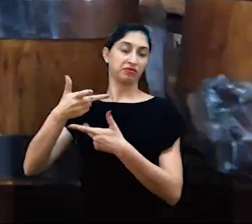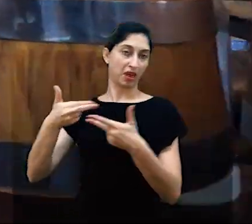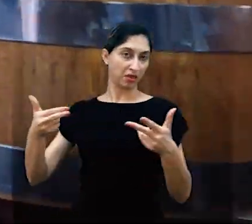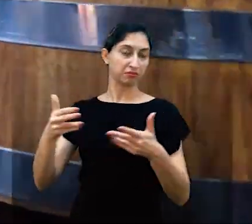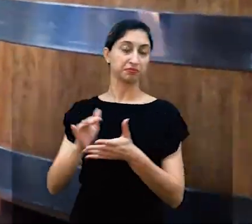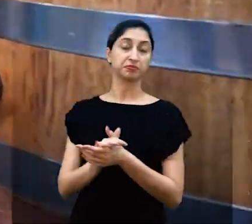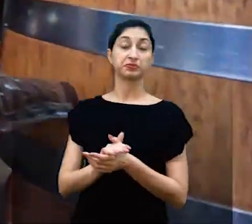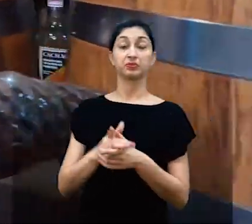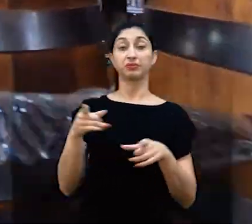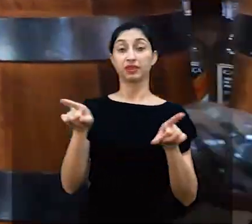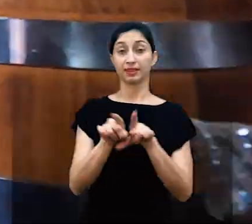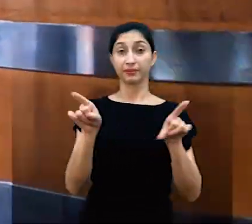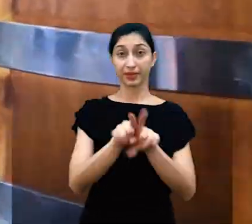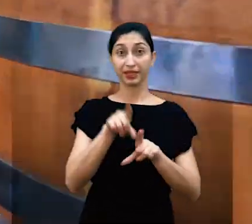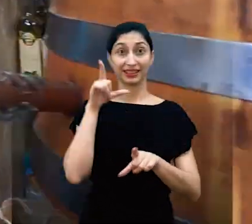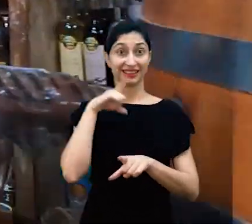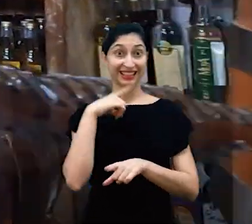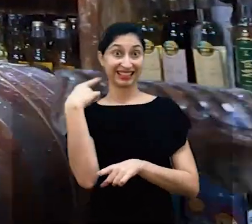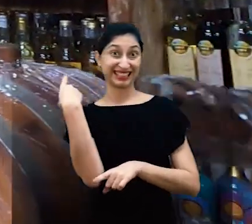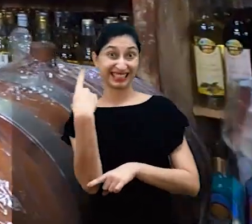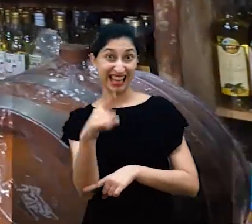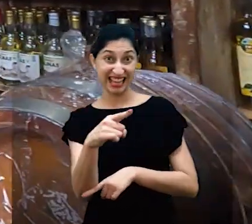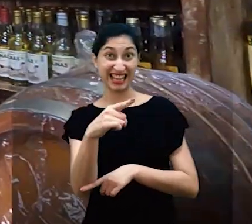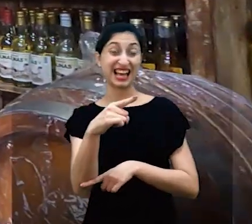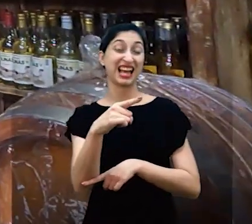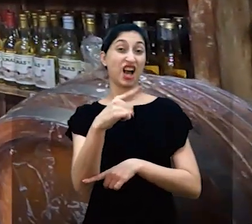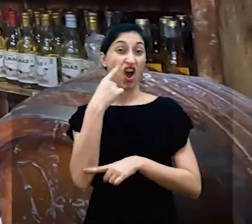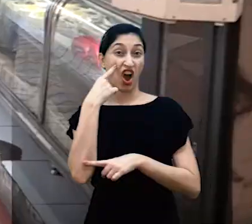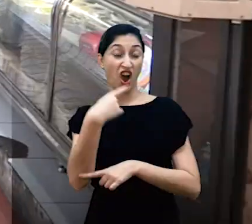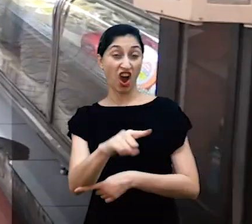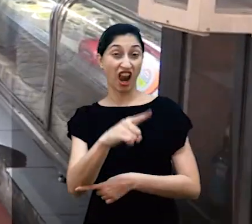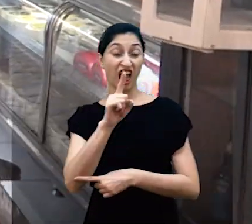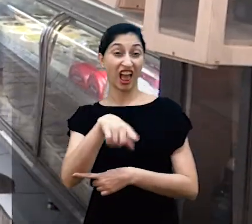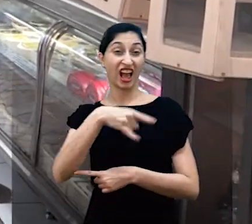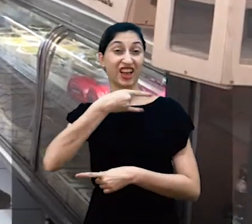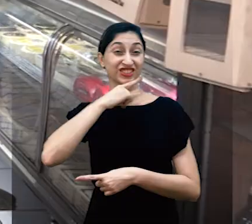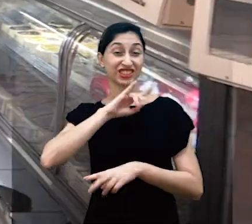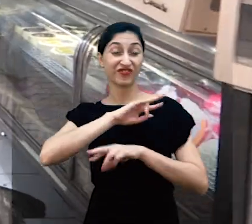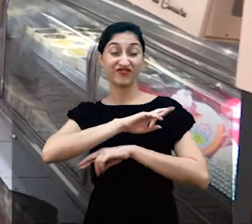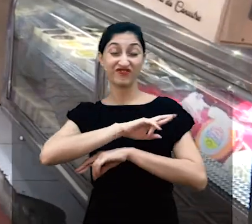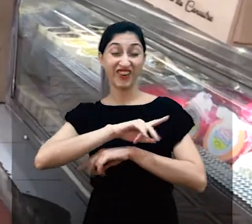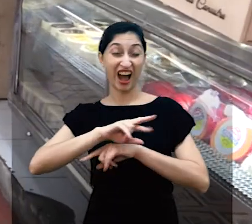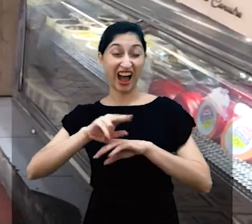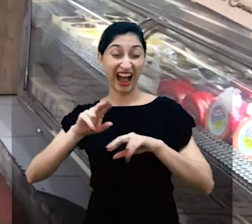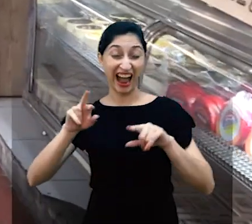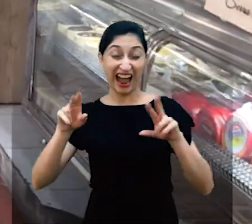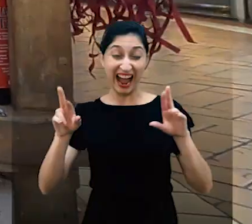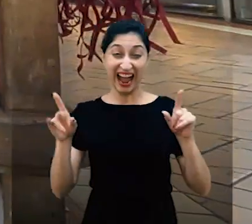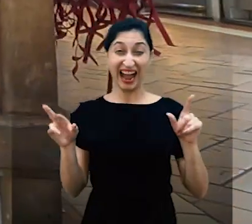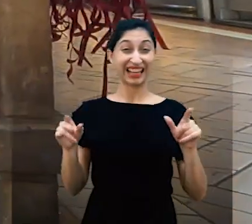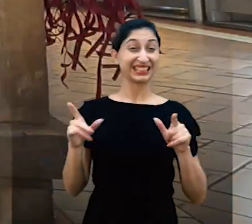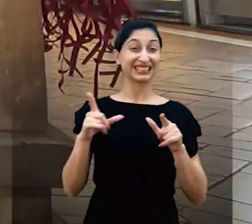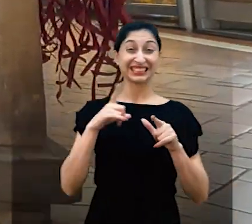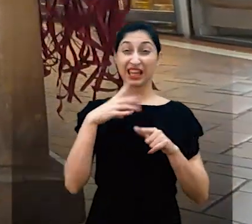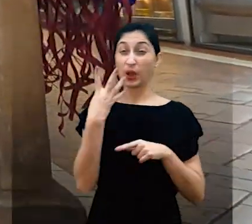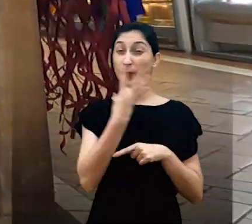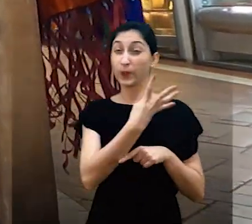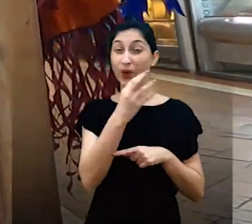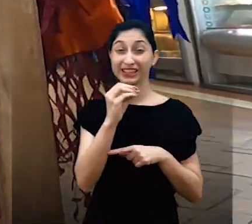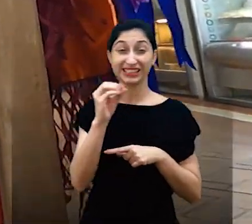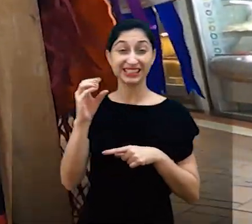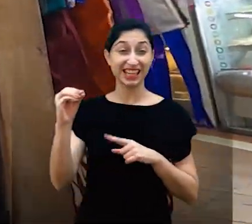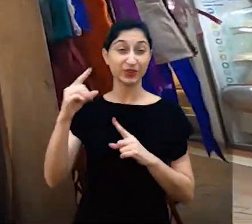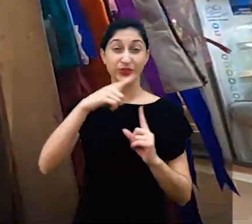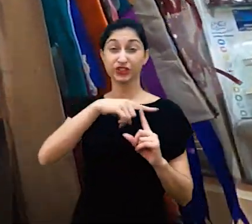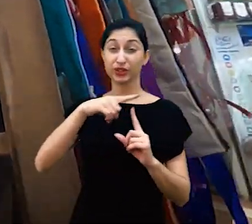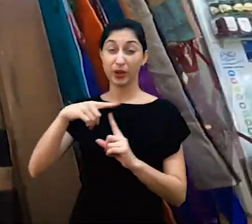lojas mais tradicionais em cachaças e que tem uma diversidade imensa, uma variedade grande Eles têm mais de 400